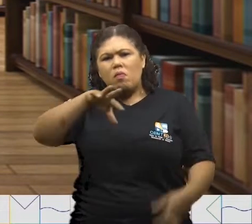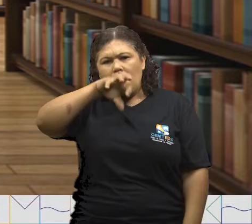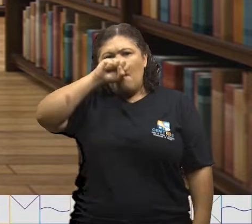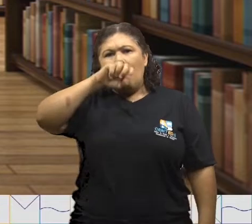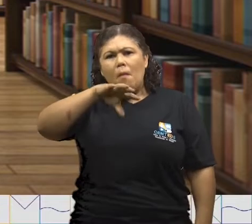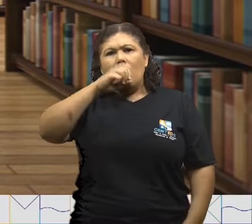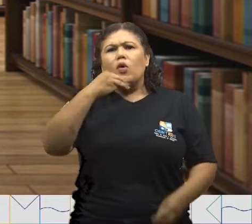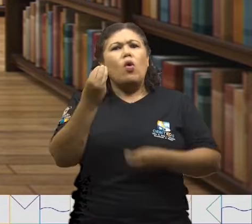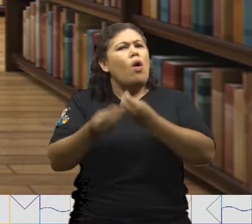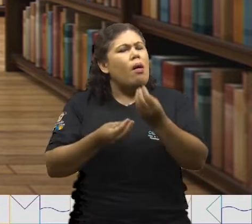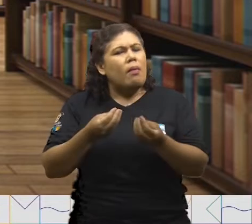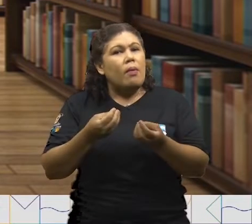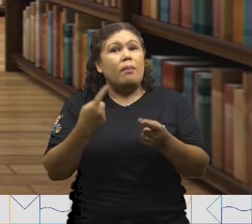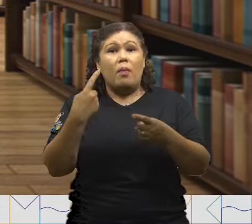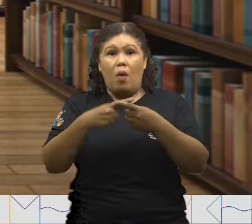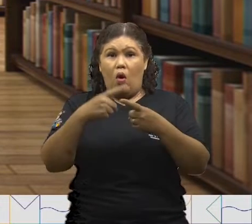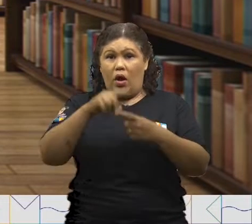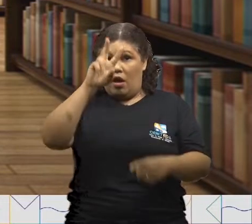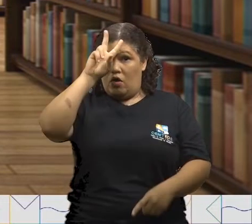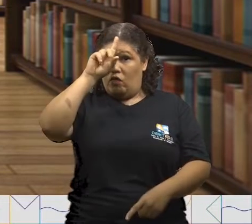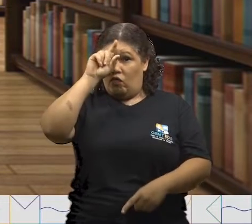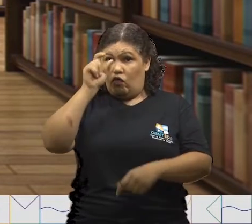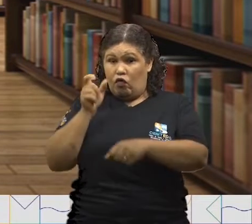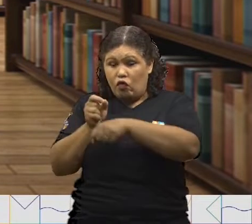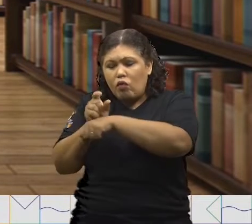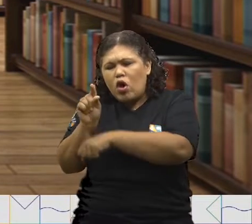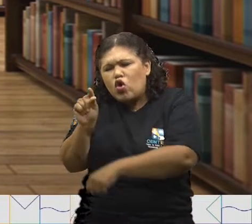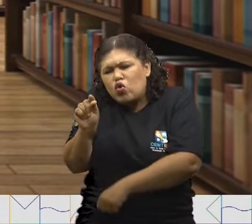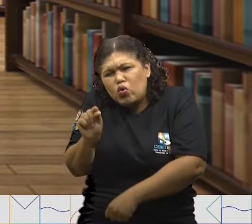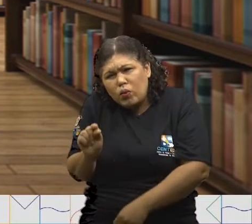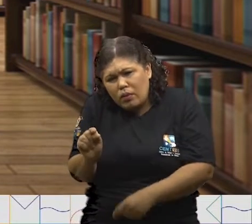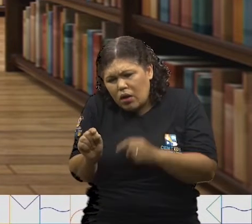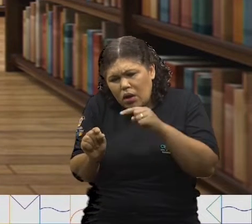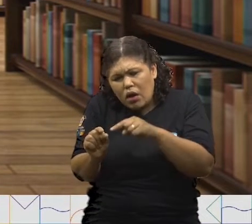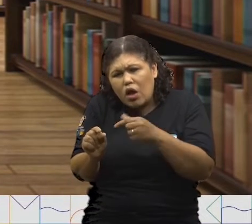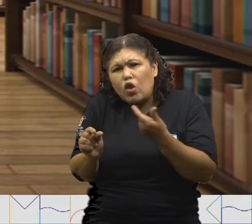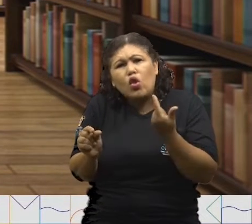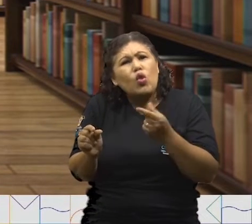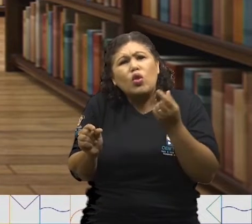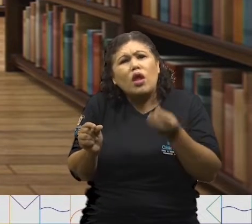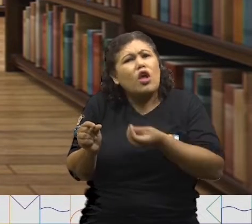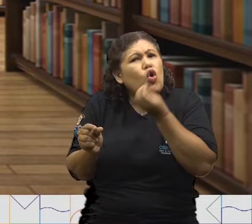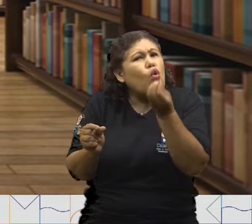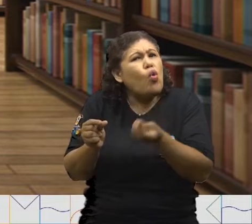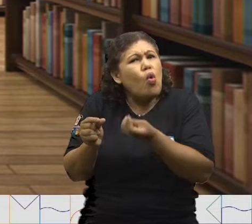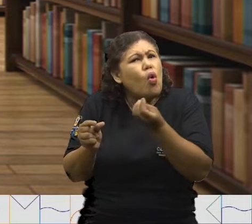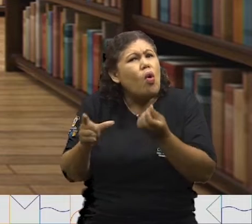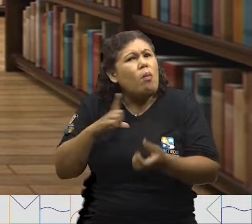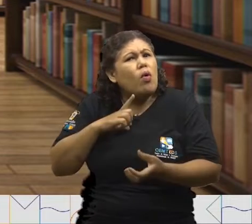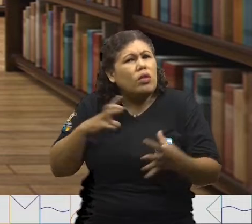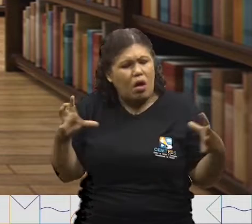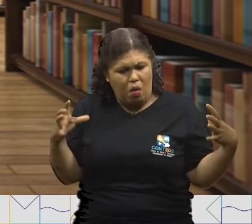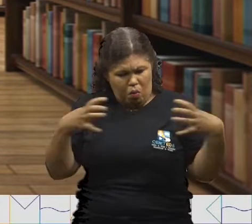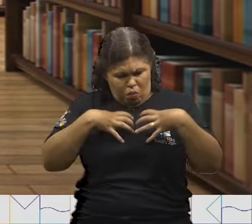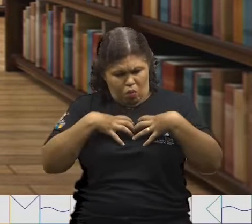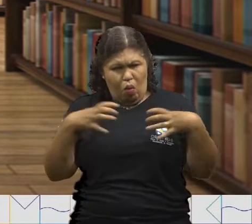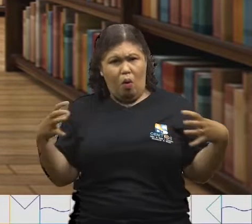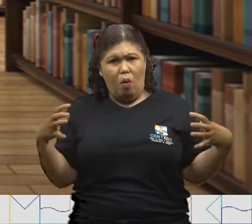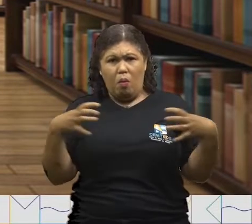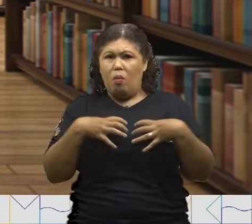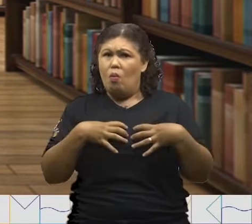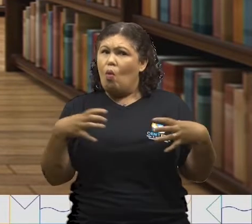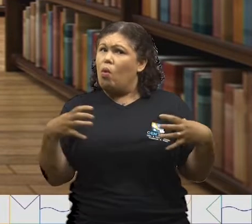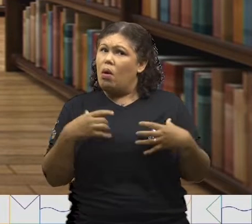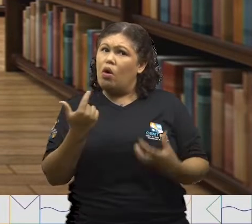Devido ao seu pequeno tamanho, as formigas não têm espaço para acomodar um